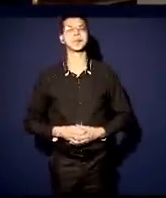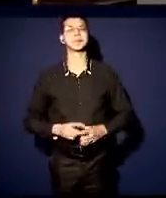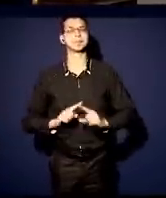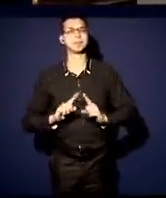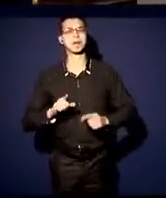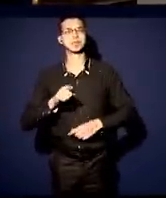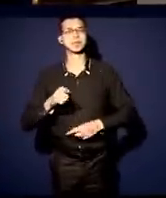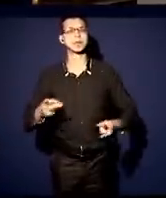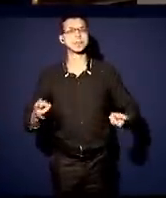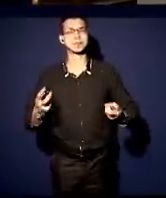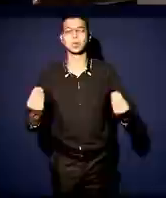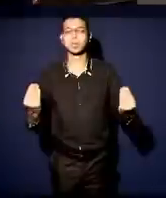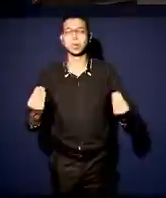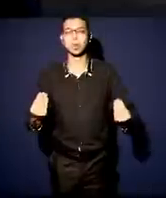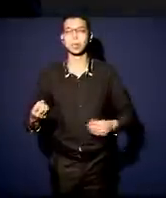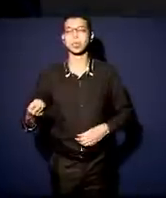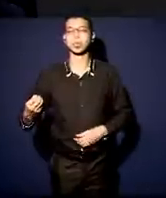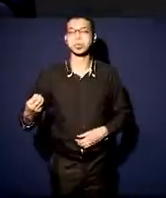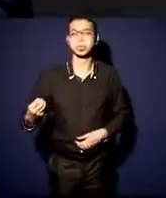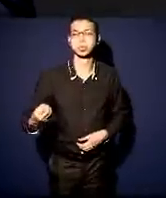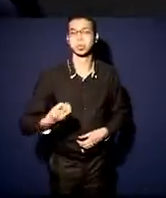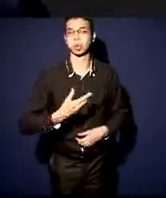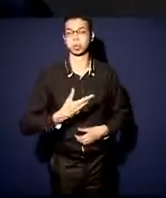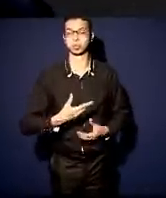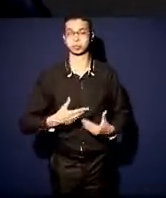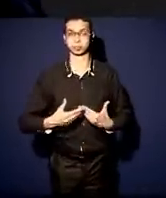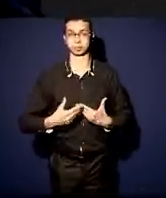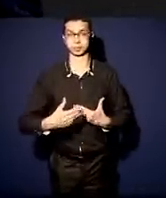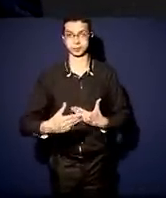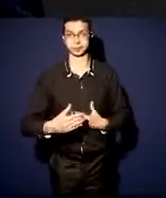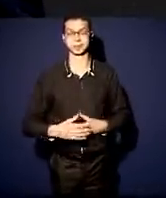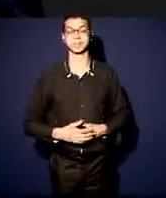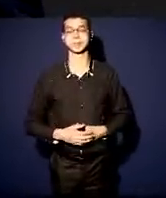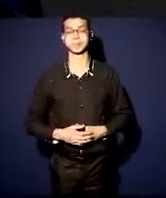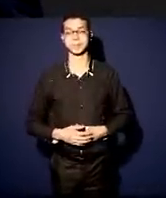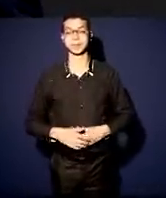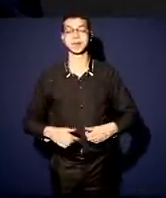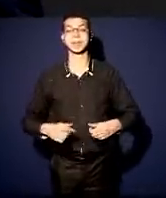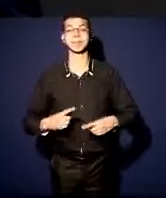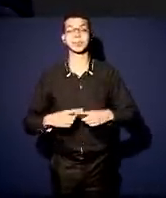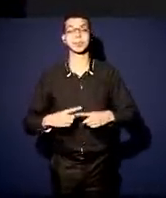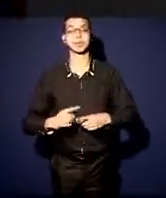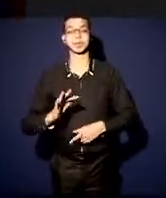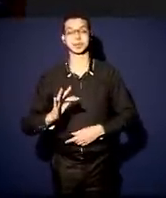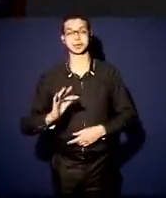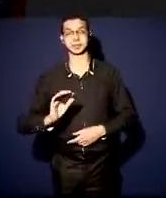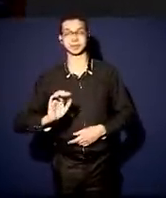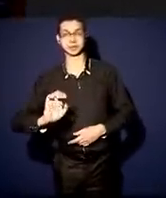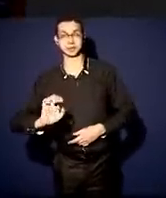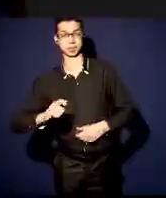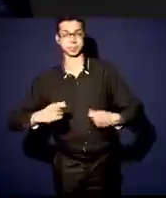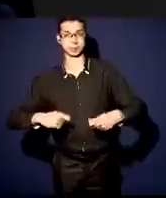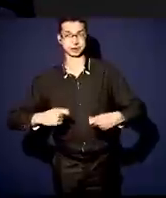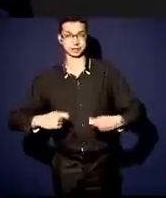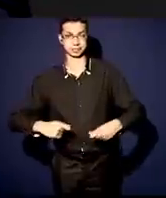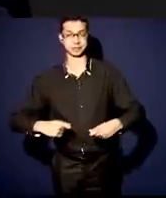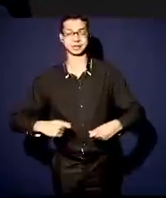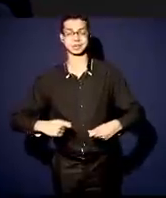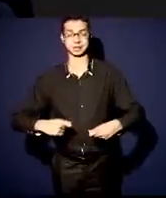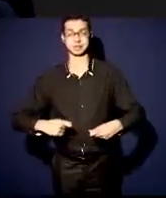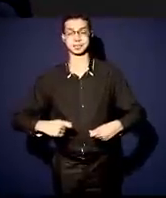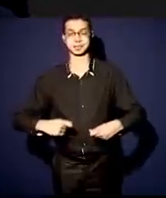onde o Fed tem que fazer uma desalavancagem trilionária do seu balanço? O maior comprador histórico é a